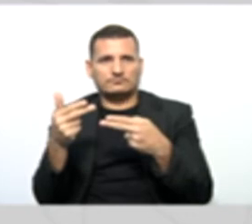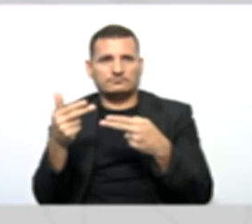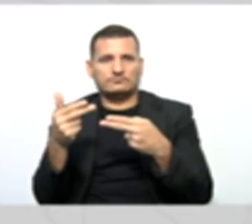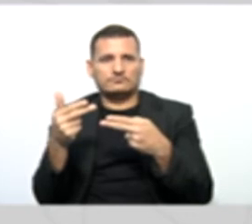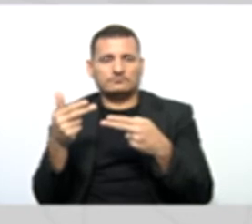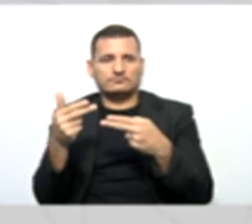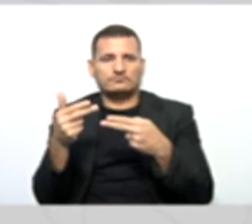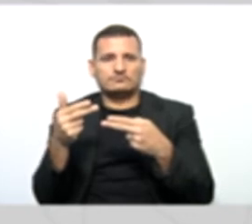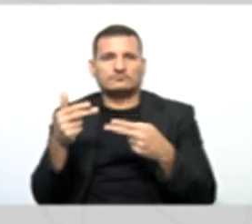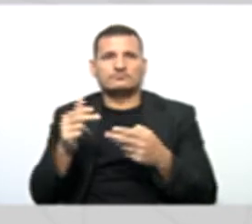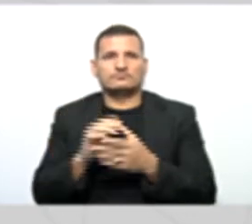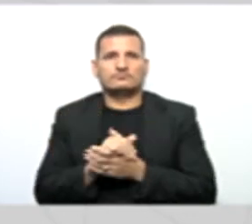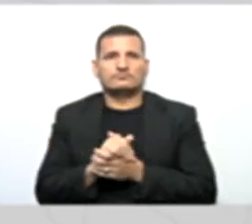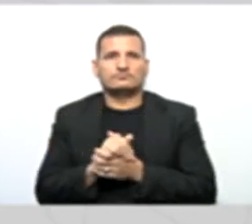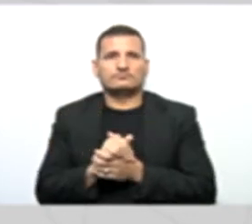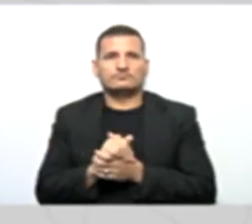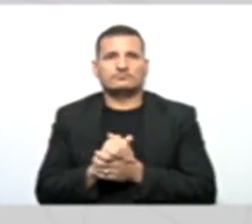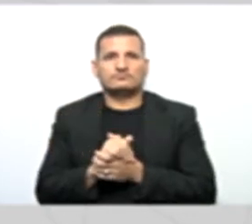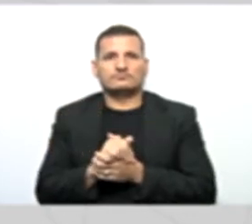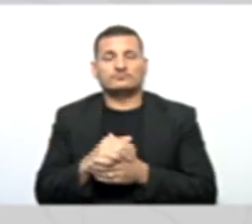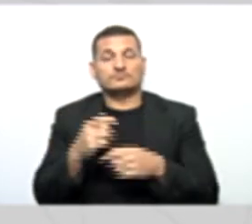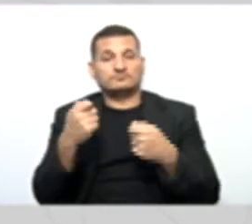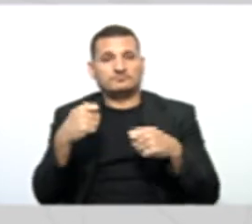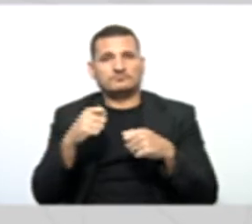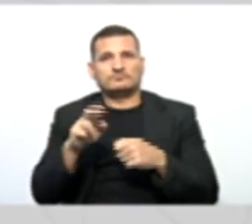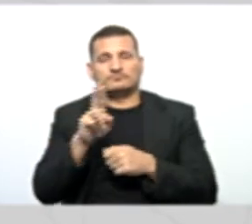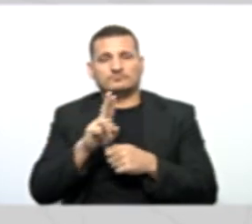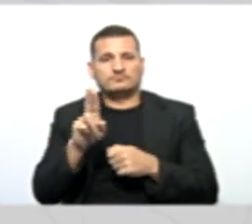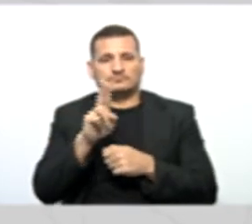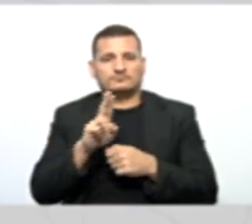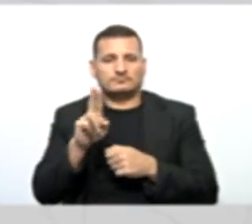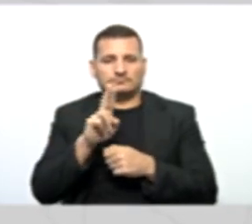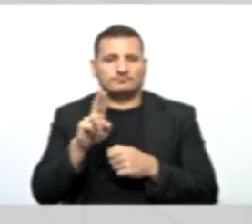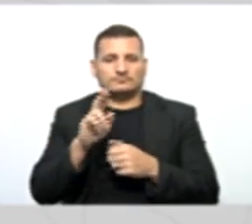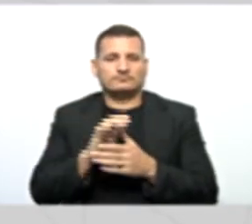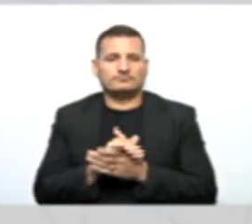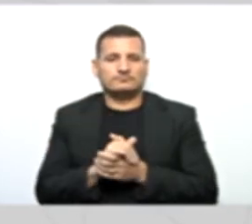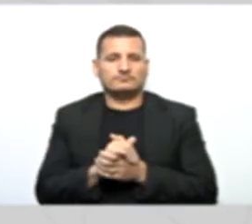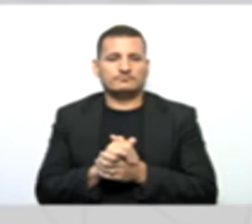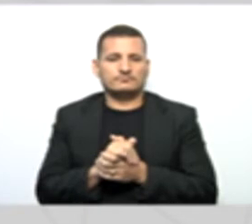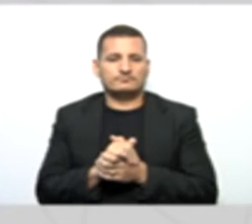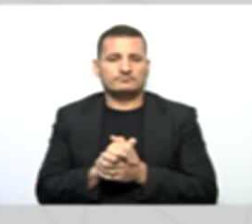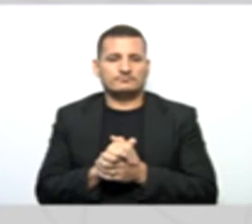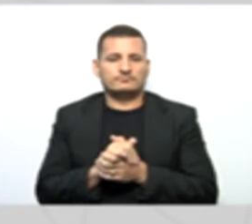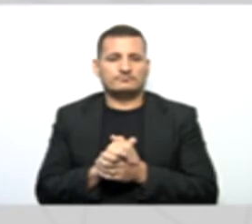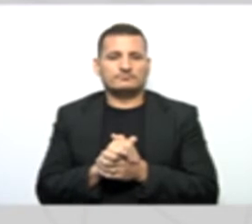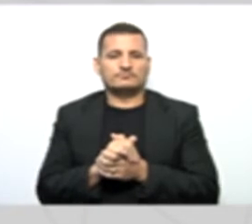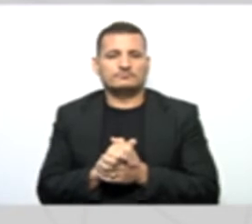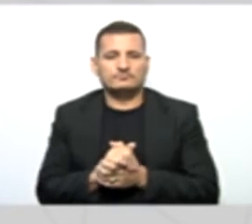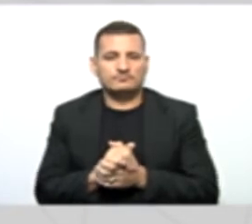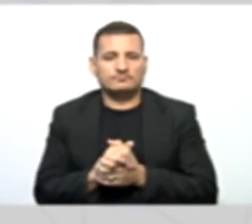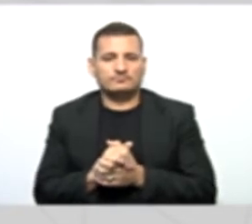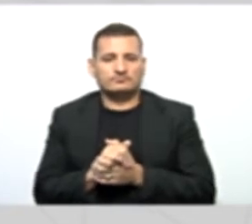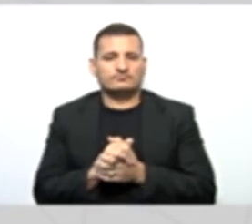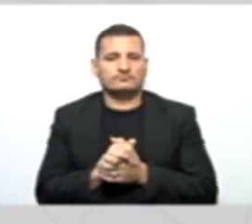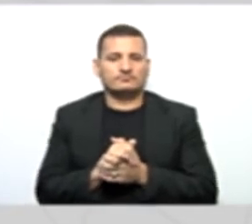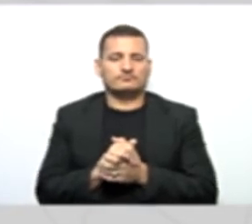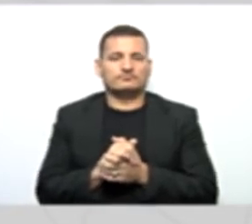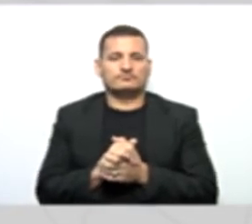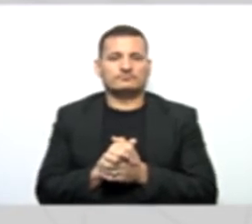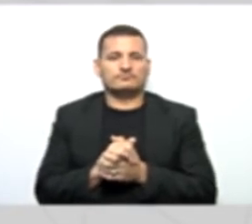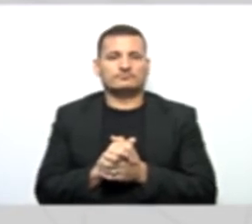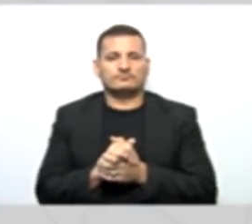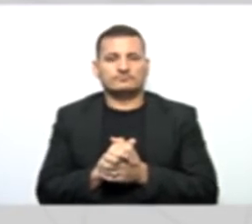genérica, que é a nossa classe, nós temos que utilizar o seguinte comando. Prestem bem atenção, porque é aqui